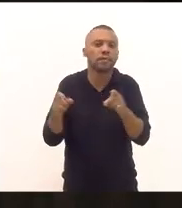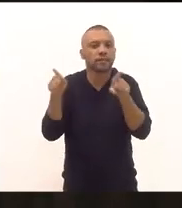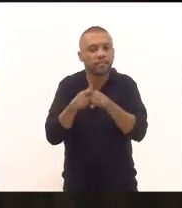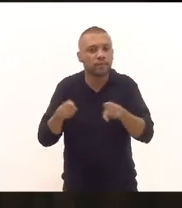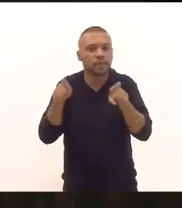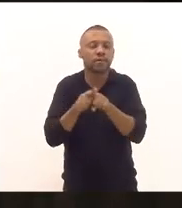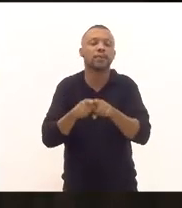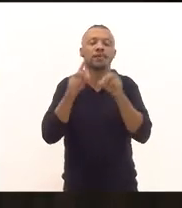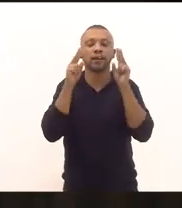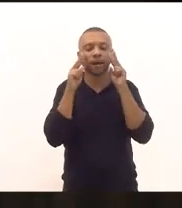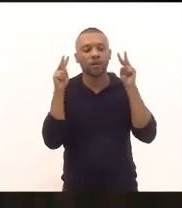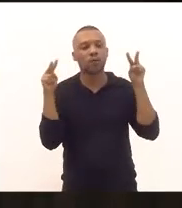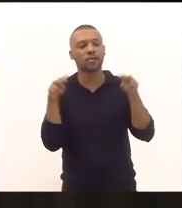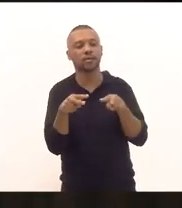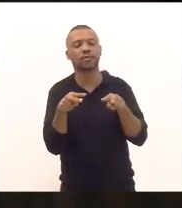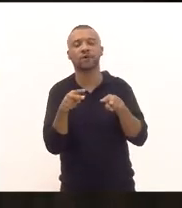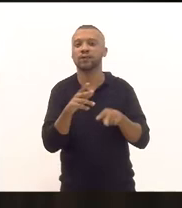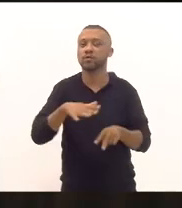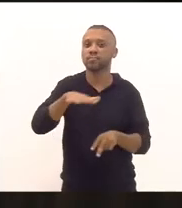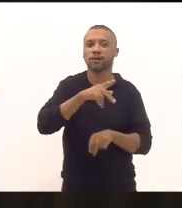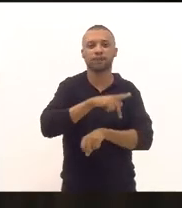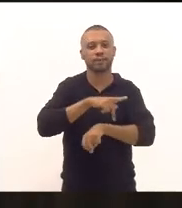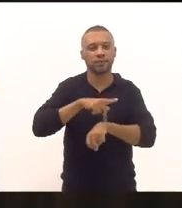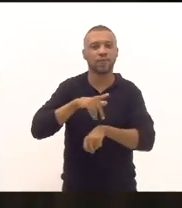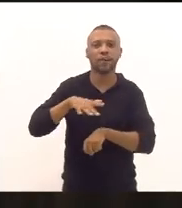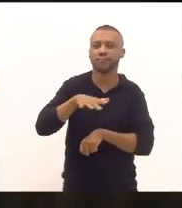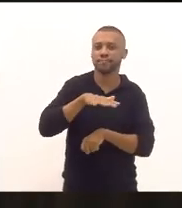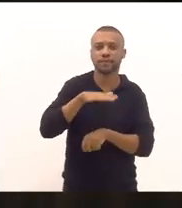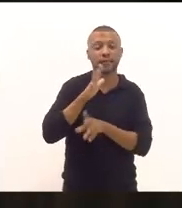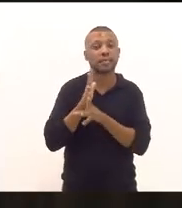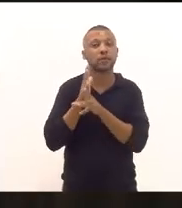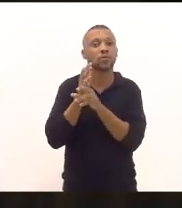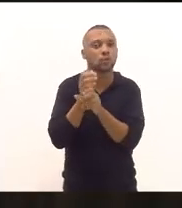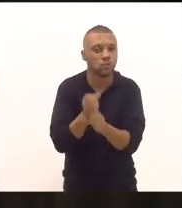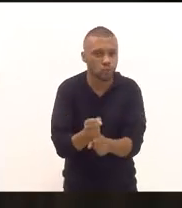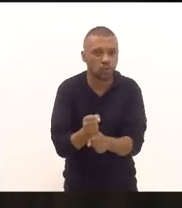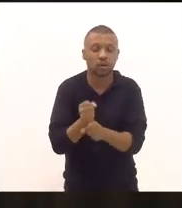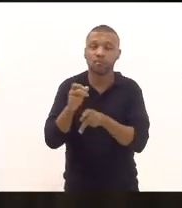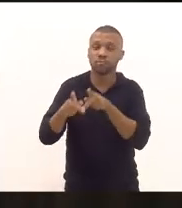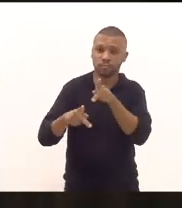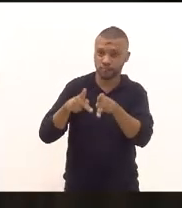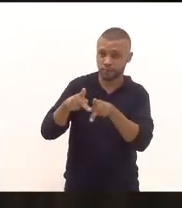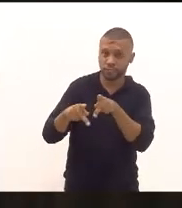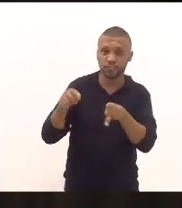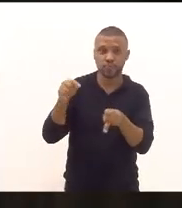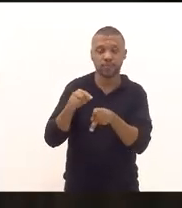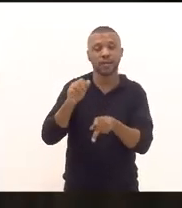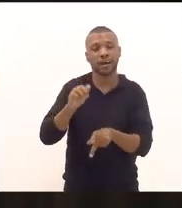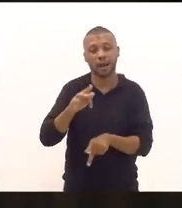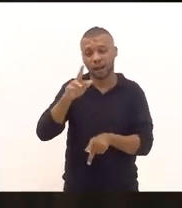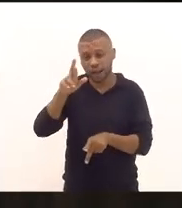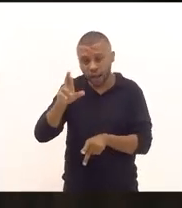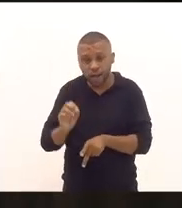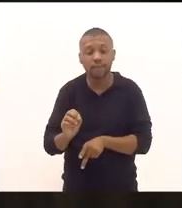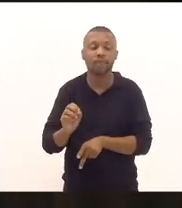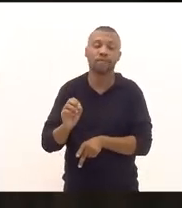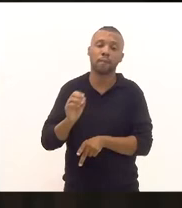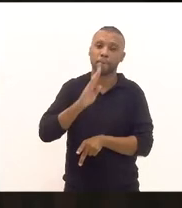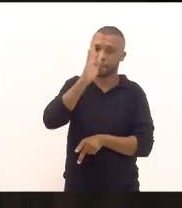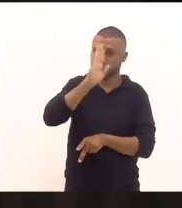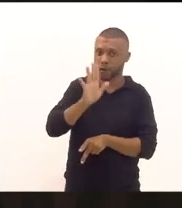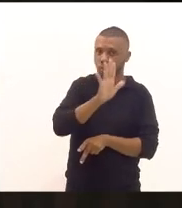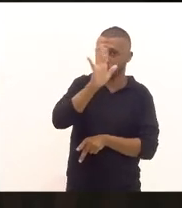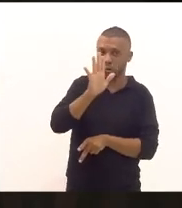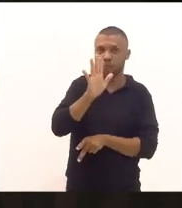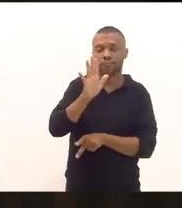também ser reconhecida dentro desse espaço pedagógico falando da história do povo afro-brasileiro então